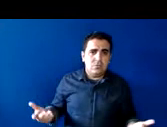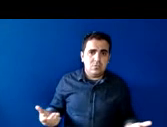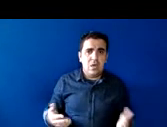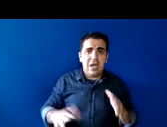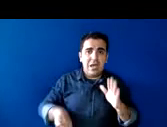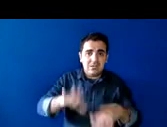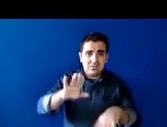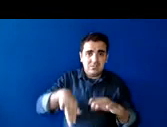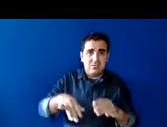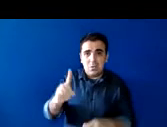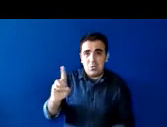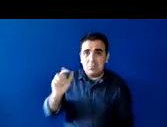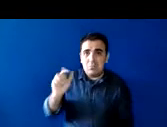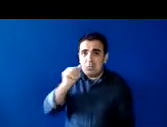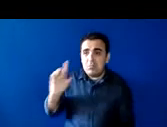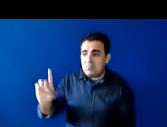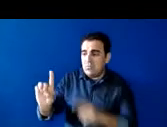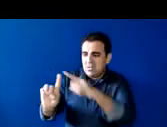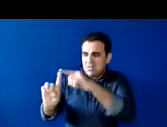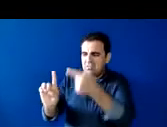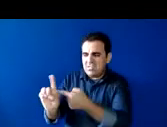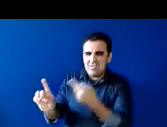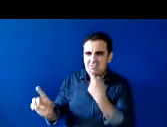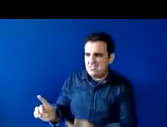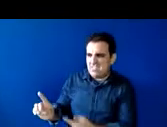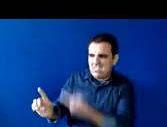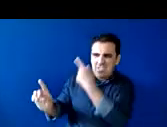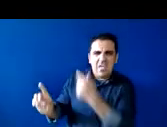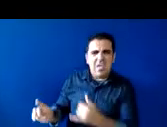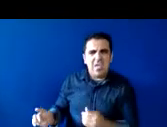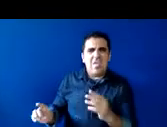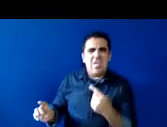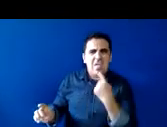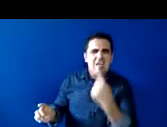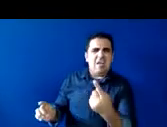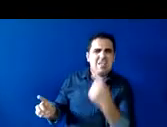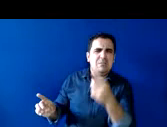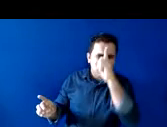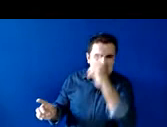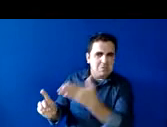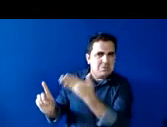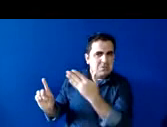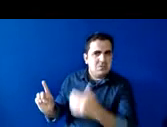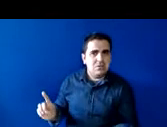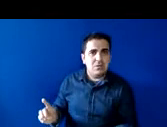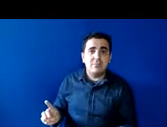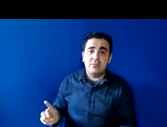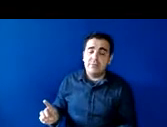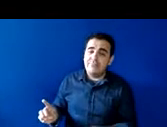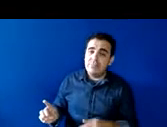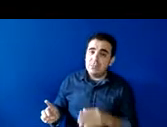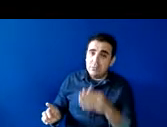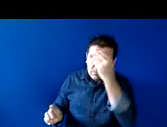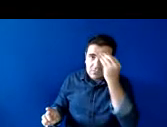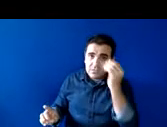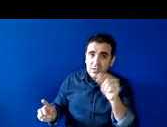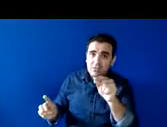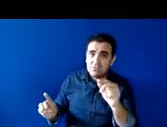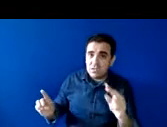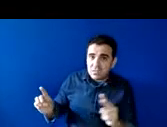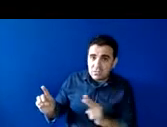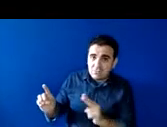Muitas vezes, ainda mais uma mulher grávida. Essa mulher se queixa todo dia. E essa não valorização de uma queixa